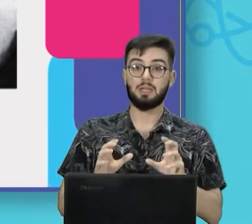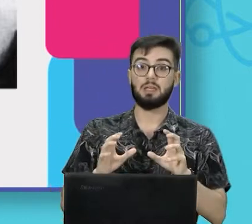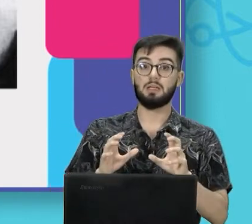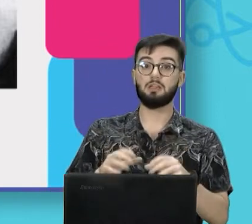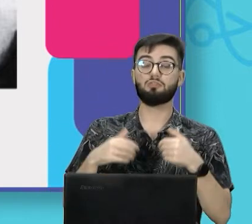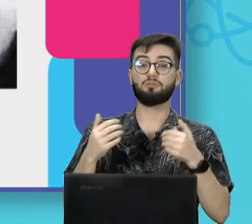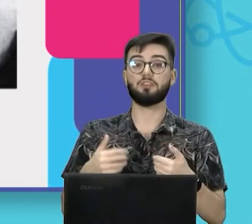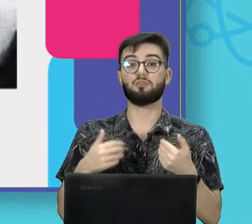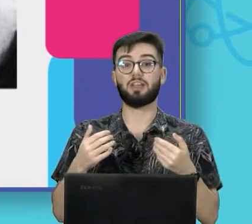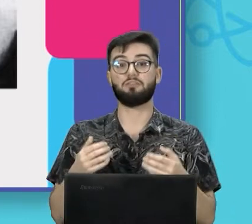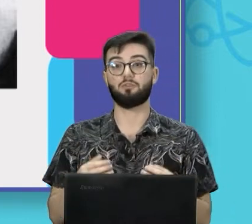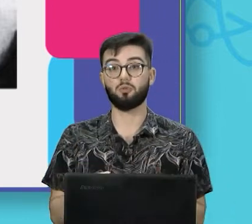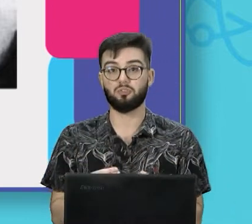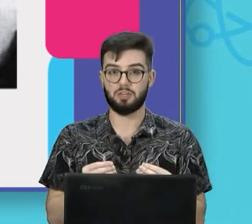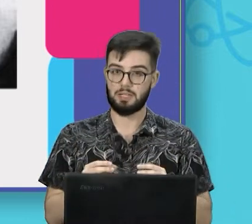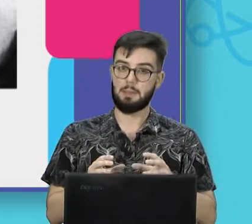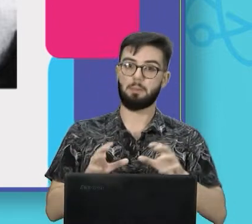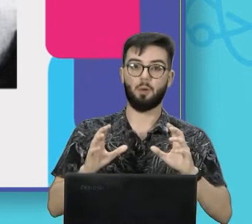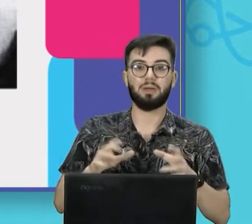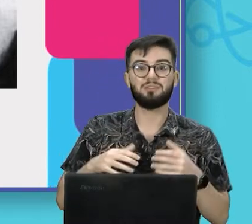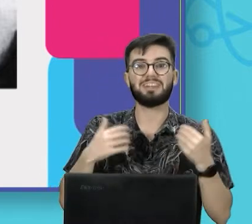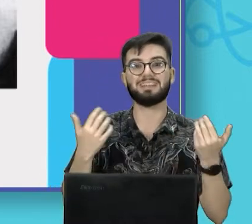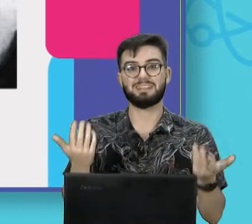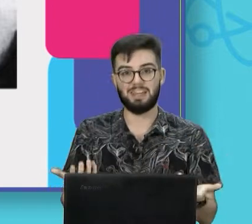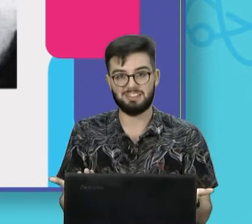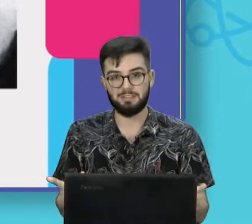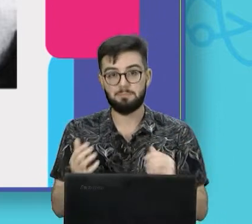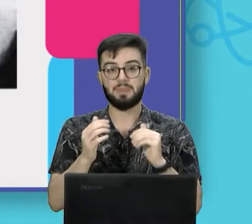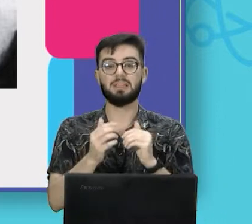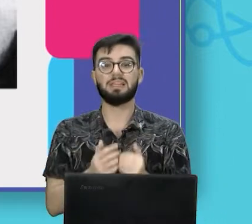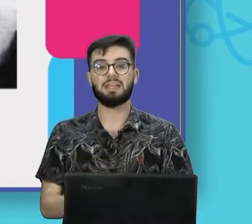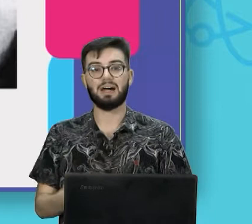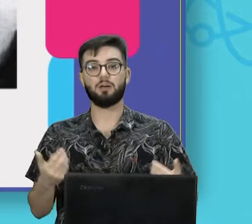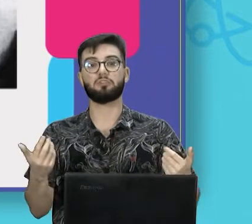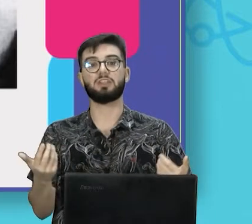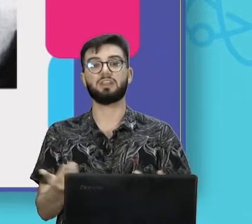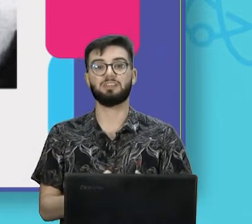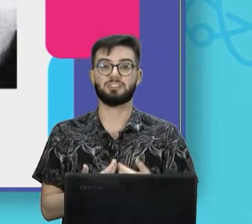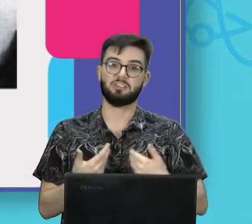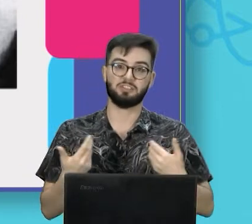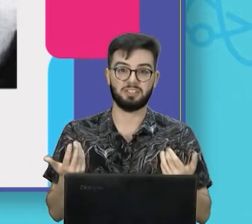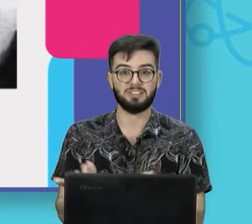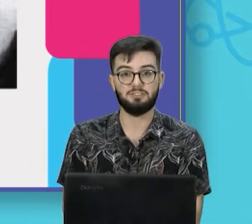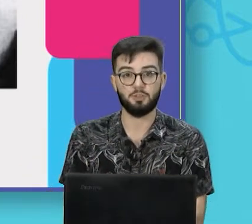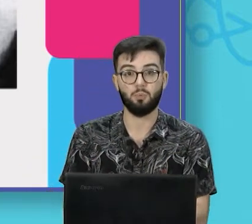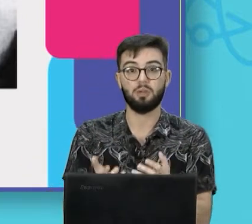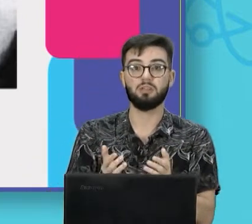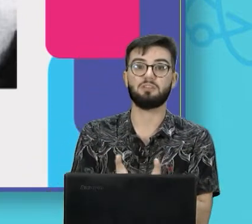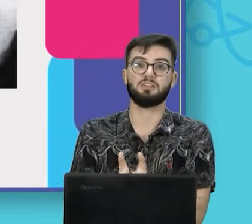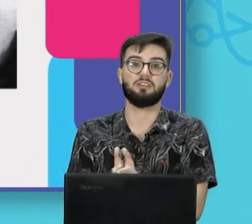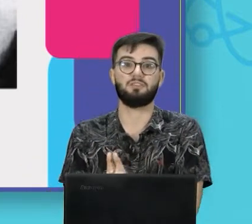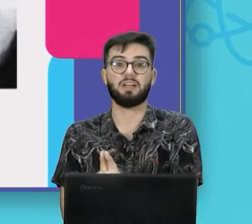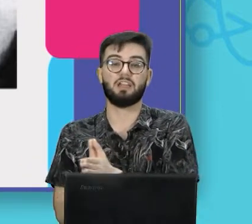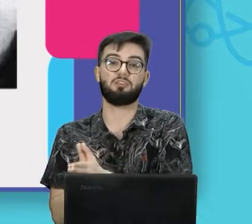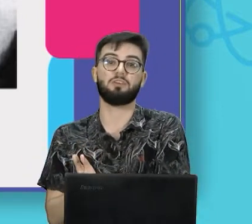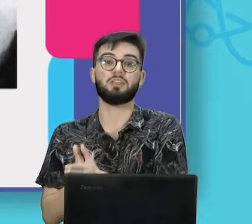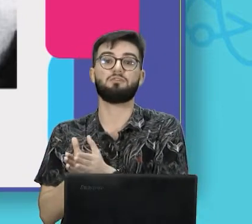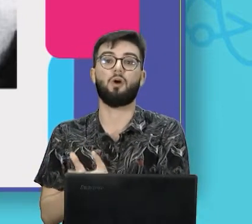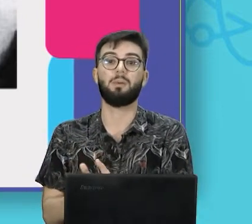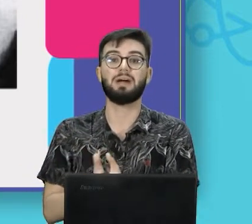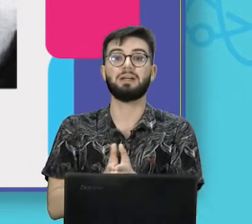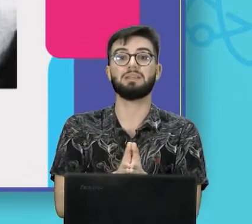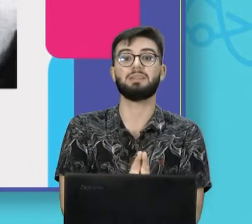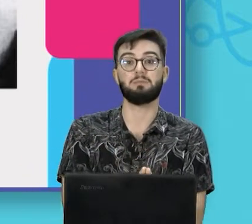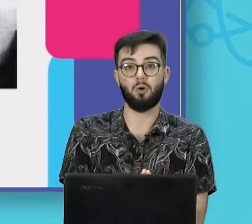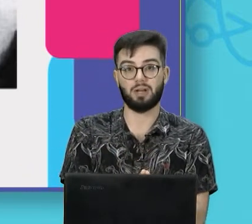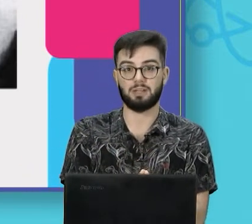constituinte isso fez com que ela fosse pelo menos em tese ligada aos interesses da sociedade civil que significa ela